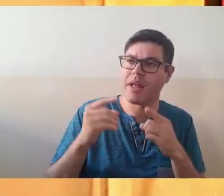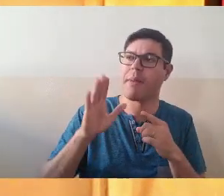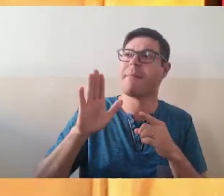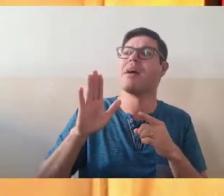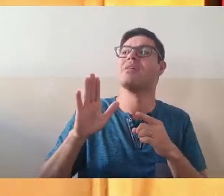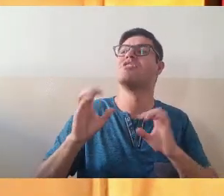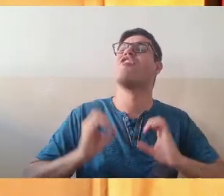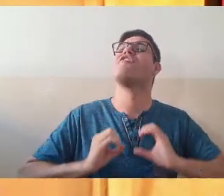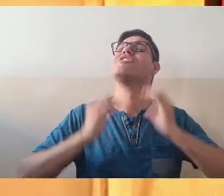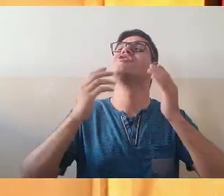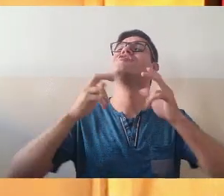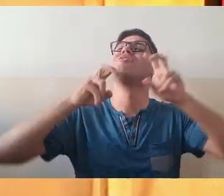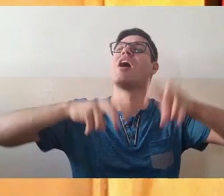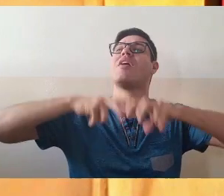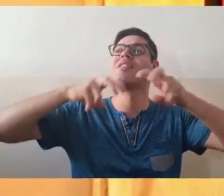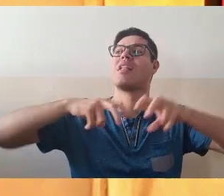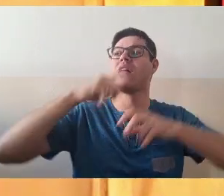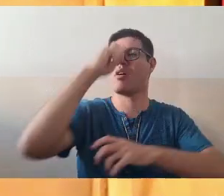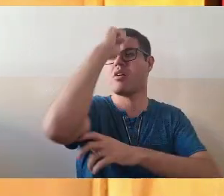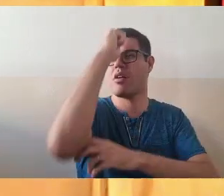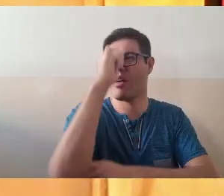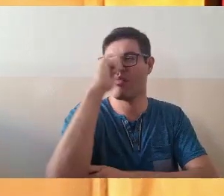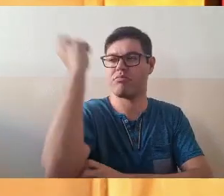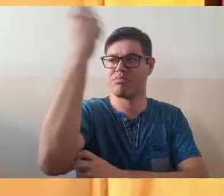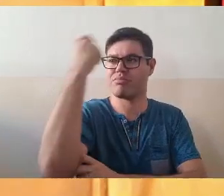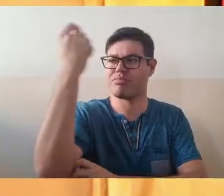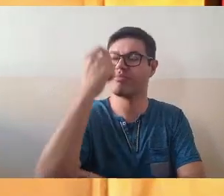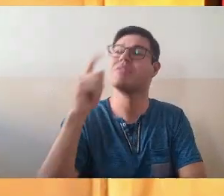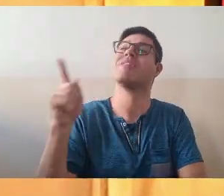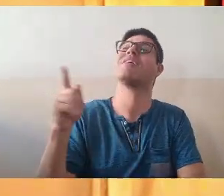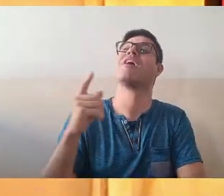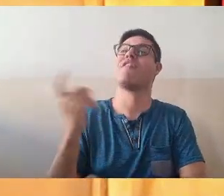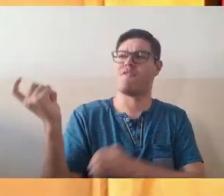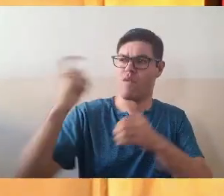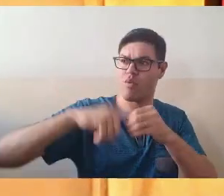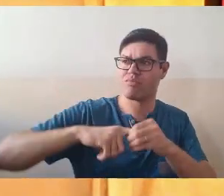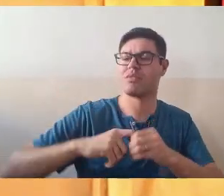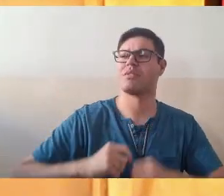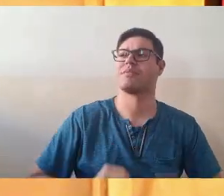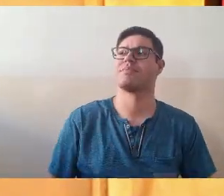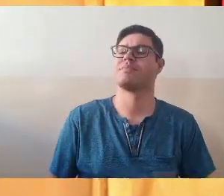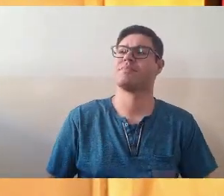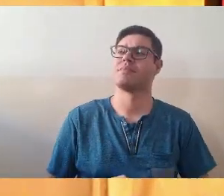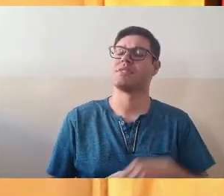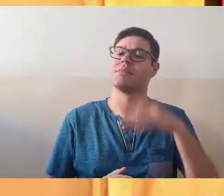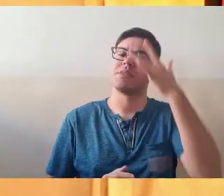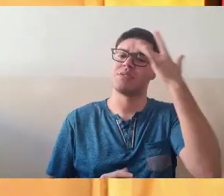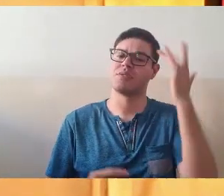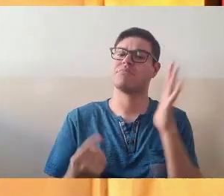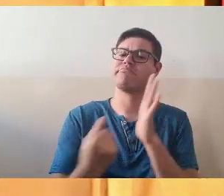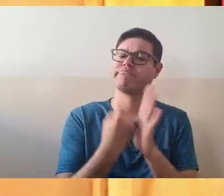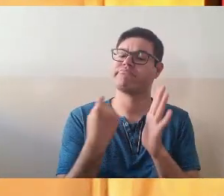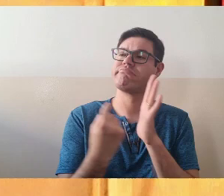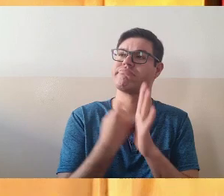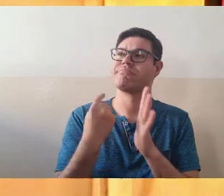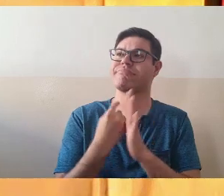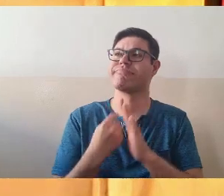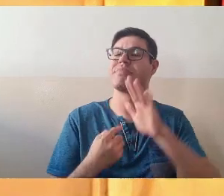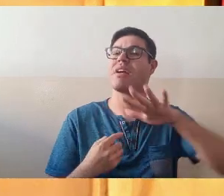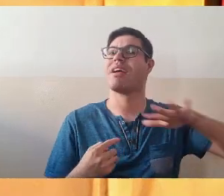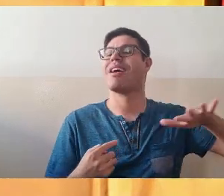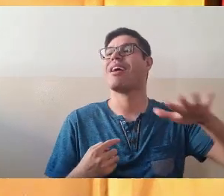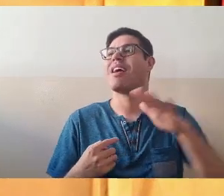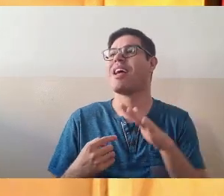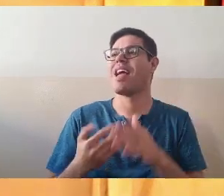Sertanejo? Vai voltar. Que foi um sucesso, no meu modo de entender. Sim. E as pessoas perguntam por aí, né, os nossos